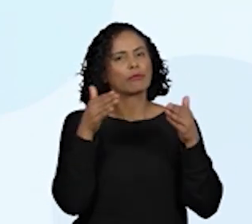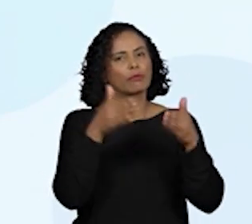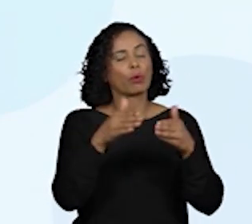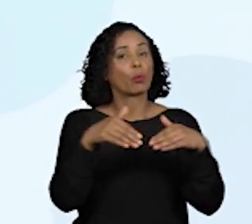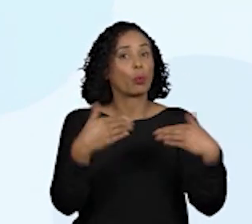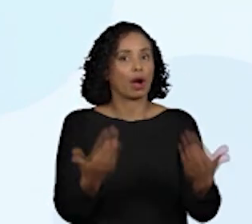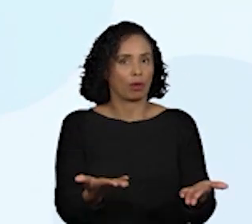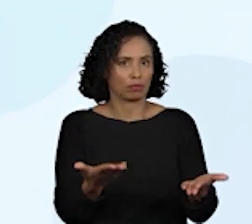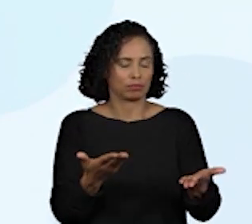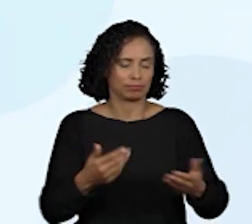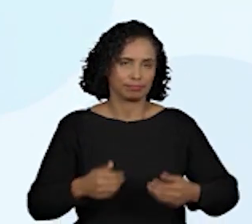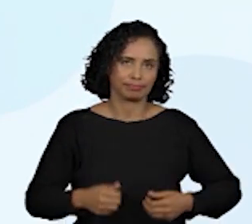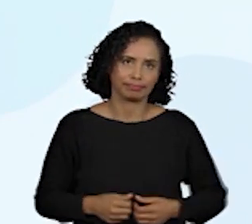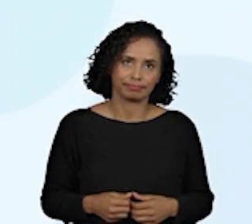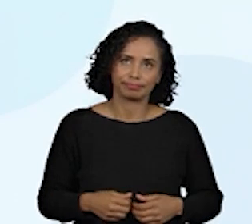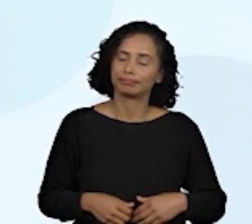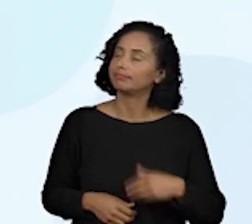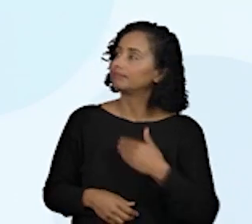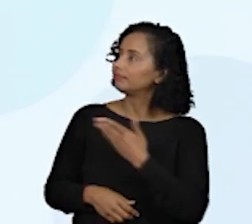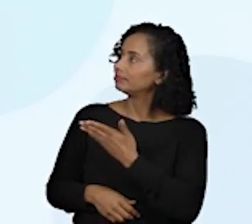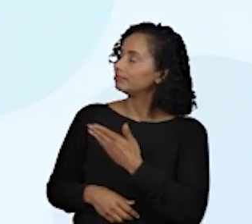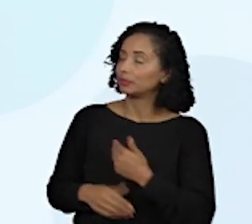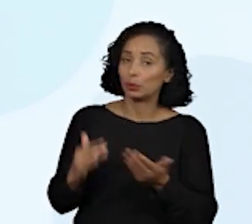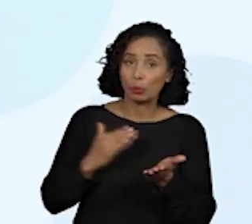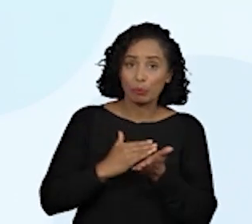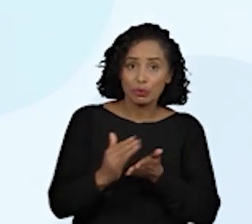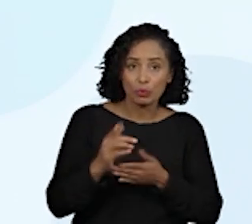texto, iniciado ontem,